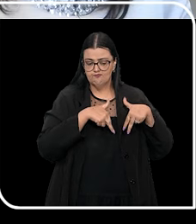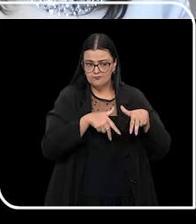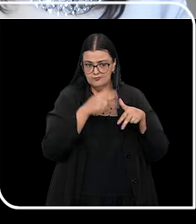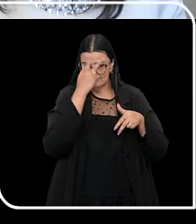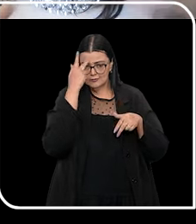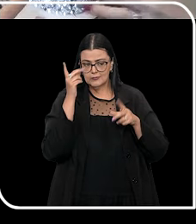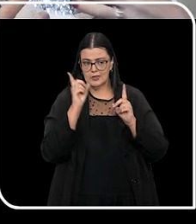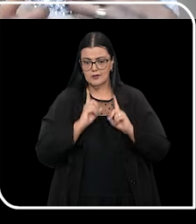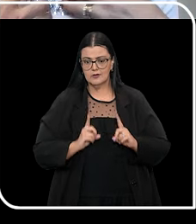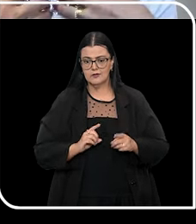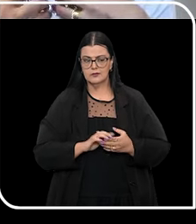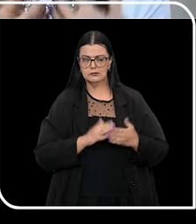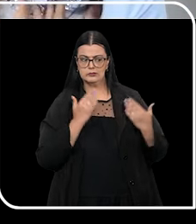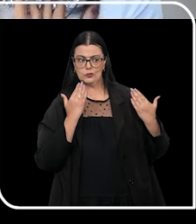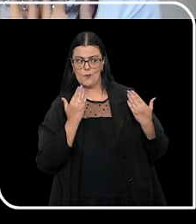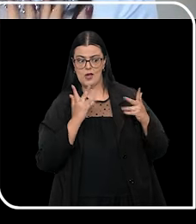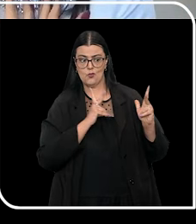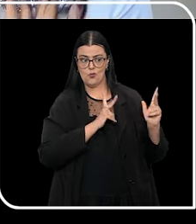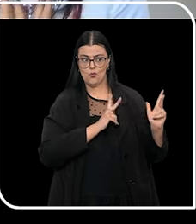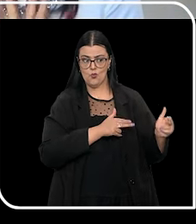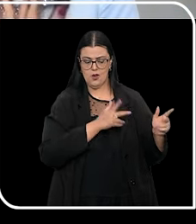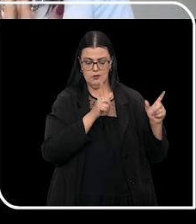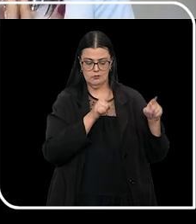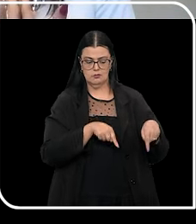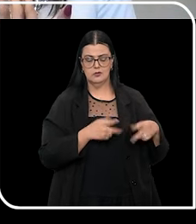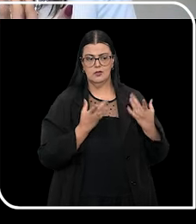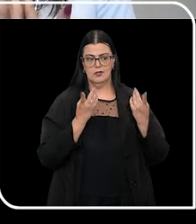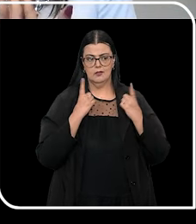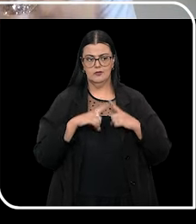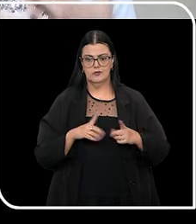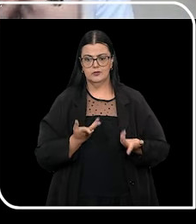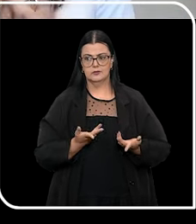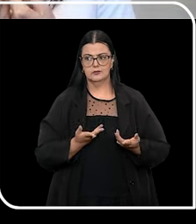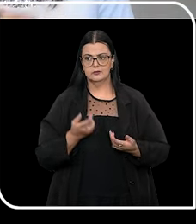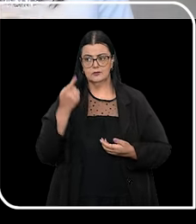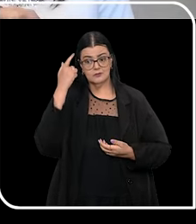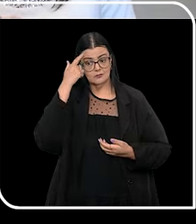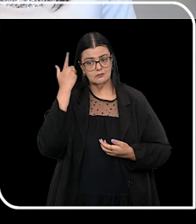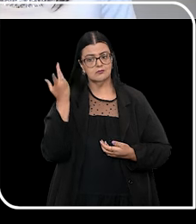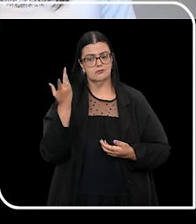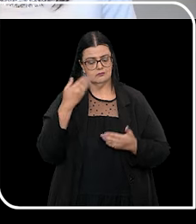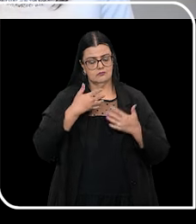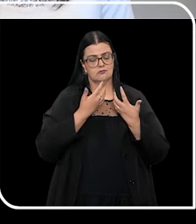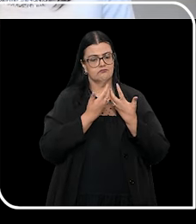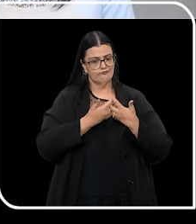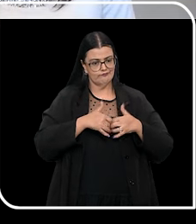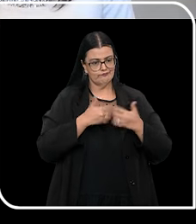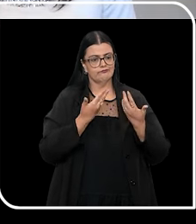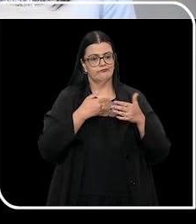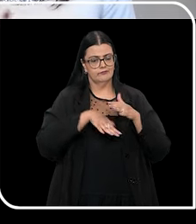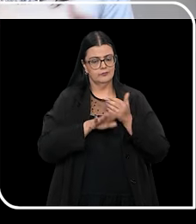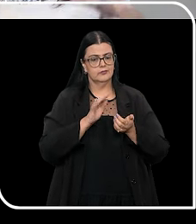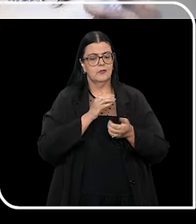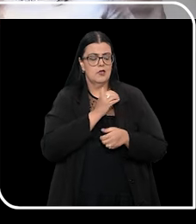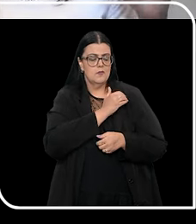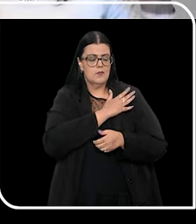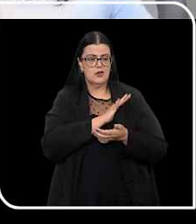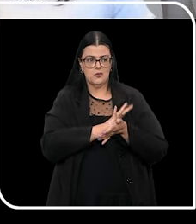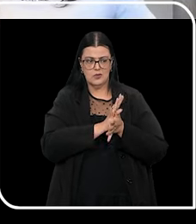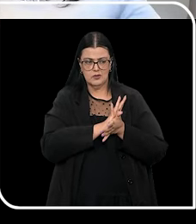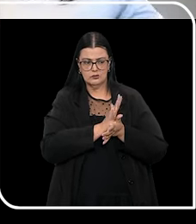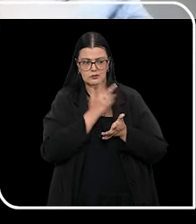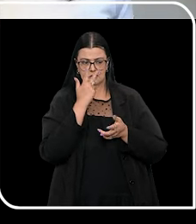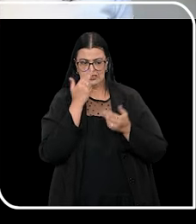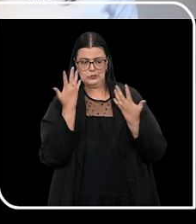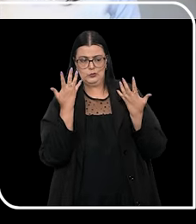deficiência para que não achem que ela também ten uma deficiência para você ver onde que tá enraizado o nosso preconceito de